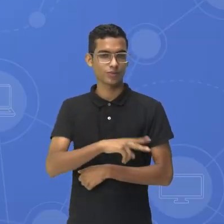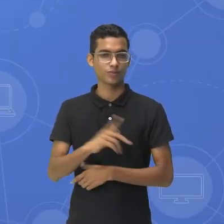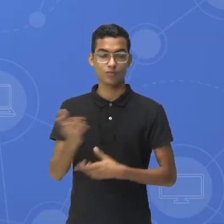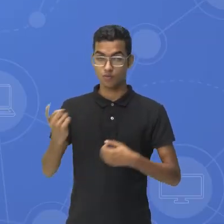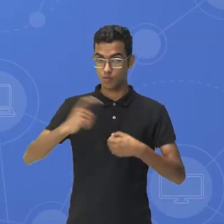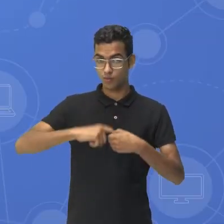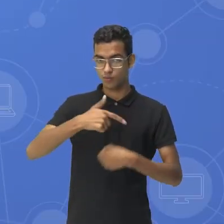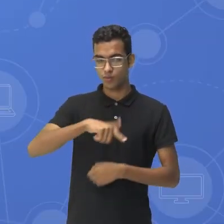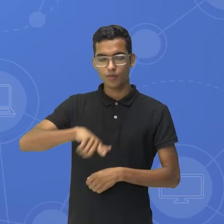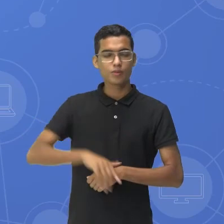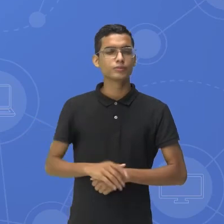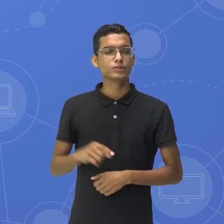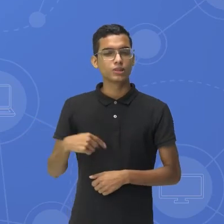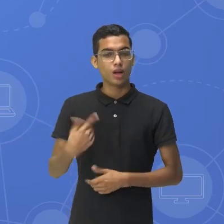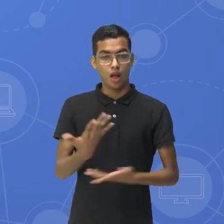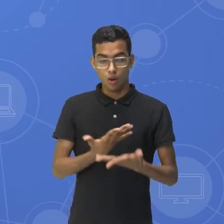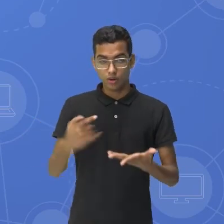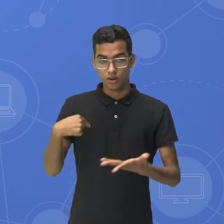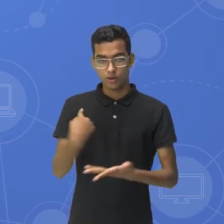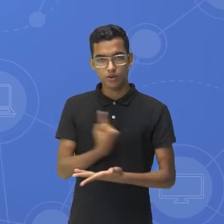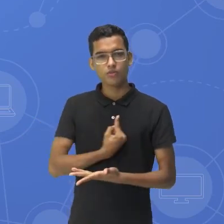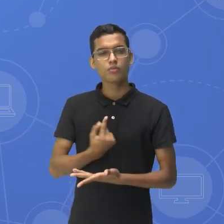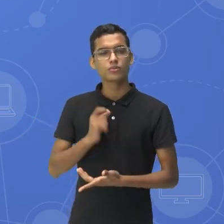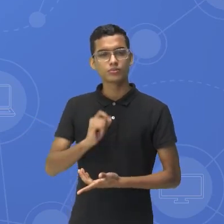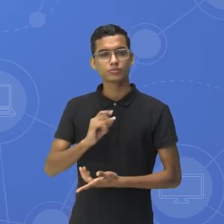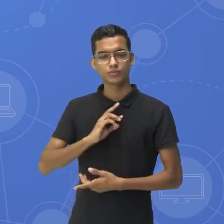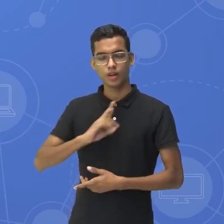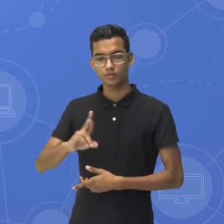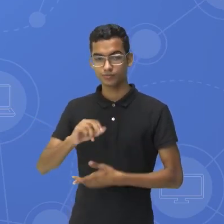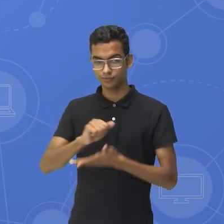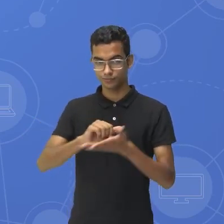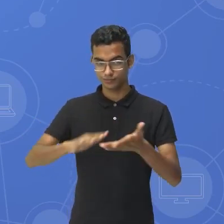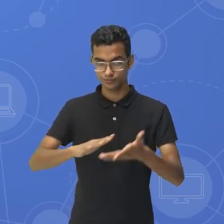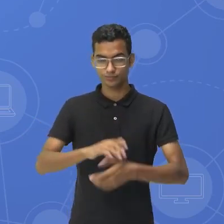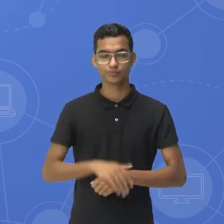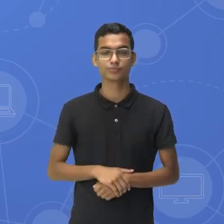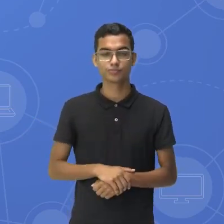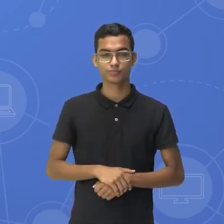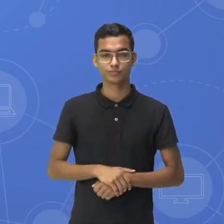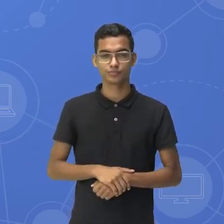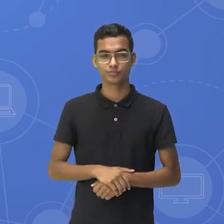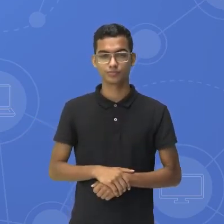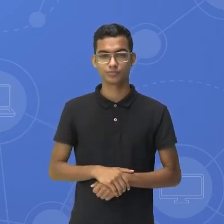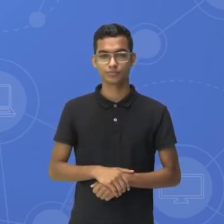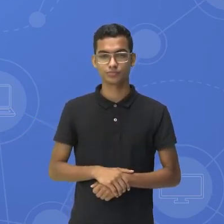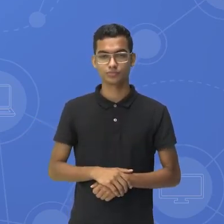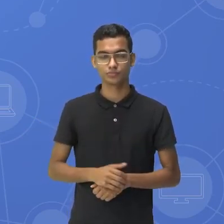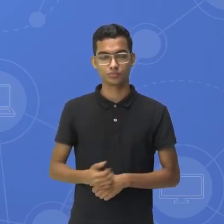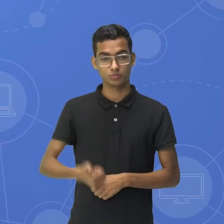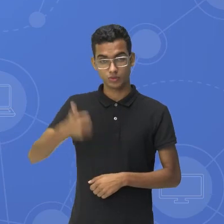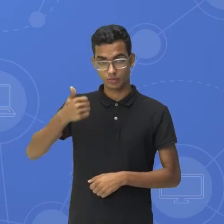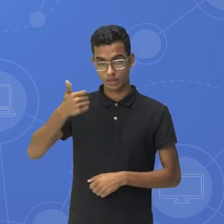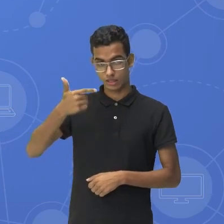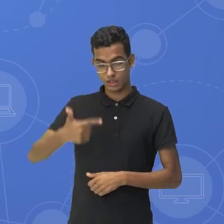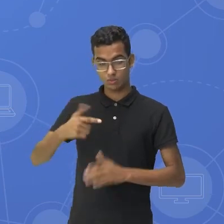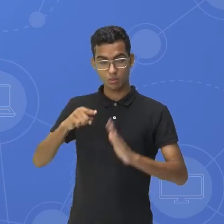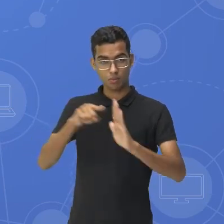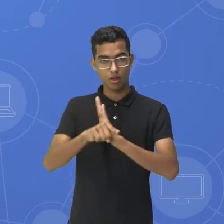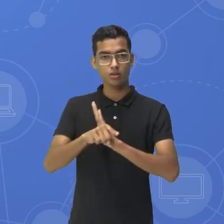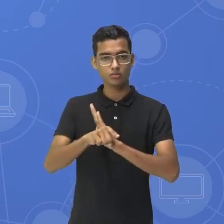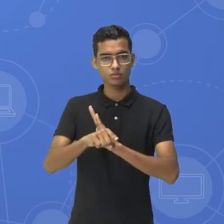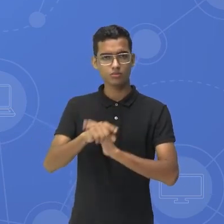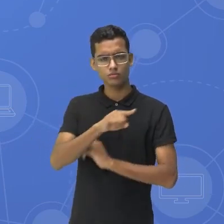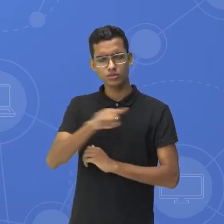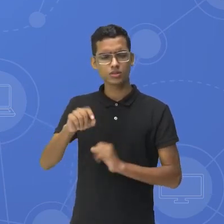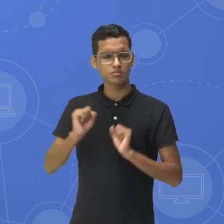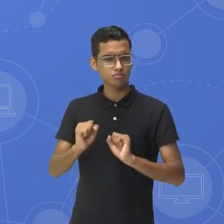estou de volta e vamos à correção da nossa atividade. Então, como eu falei para vocês, as duas questões eram abertas. Então, vocês tinham que